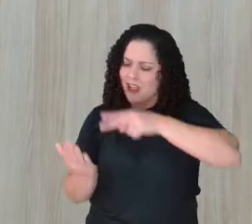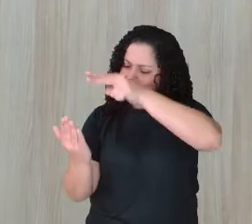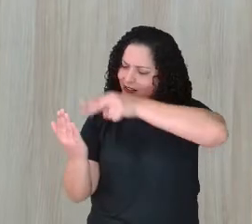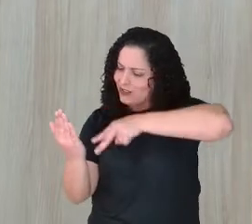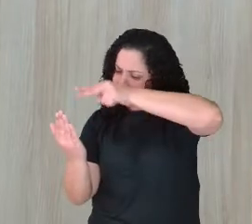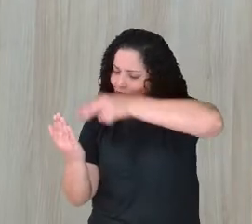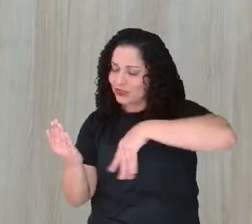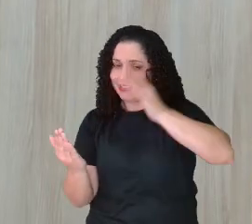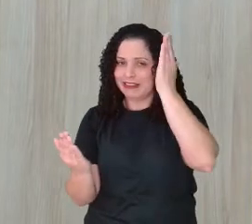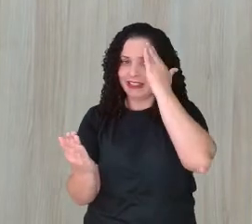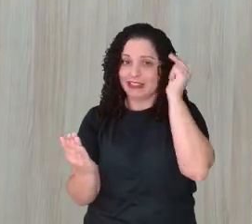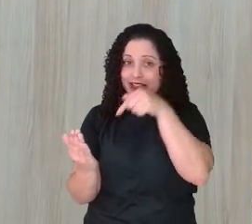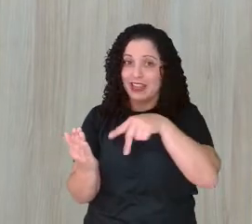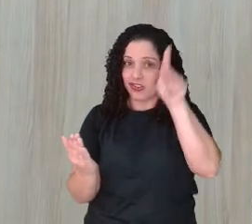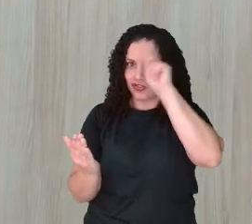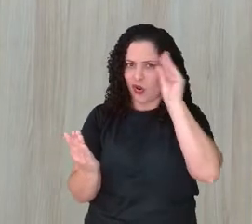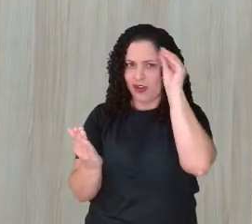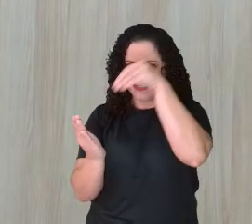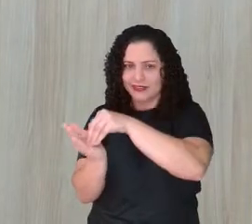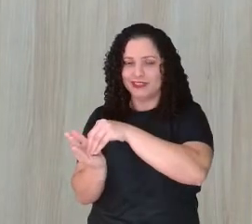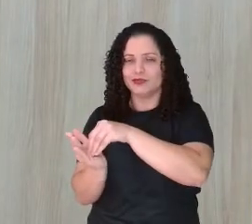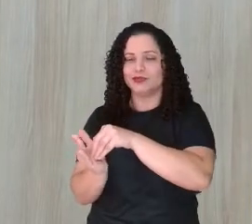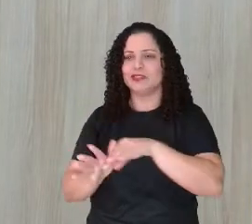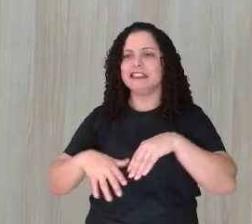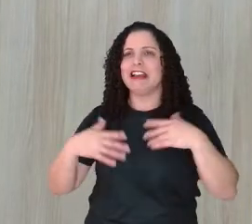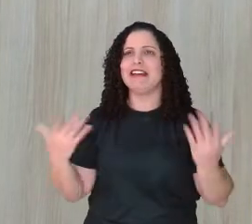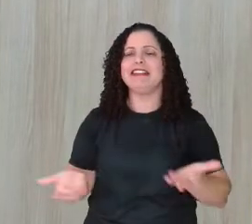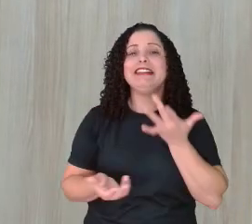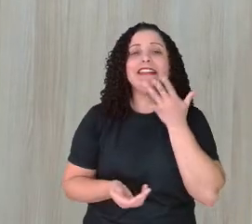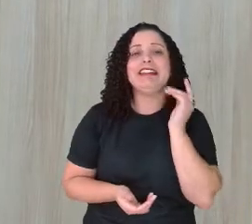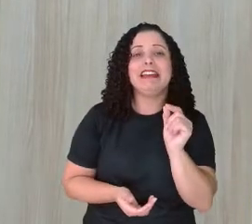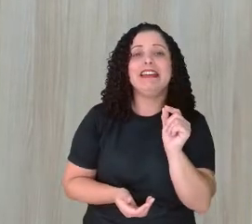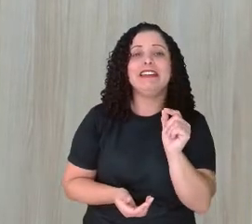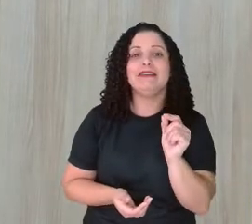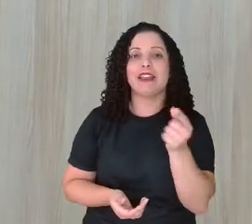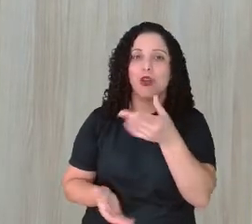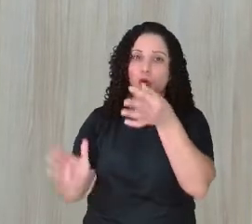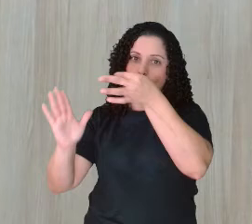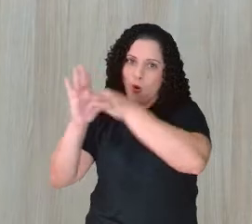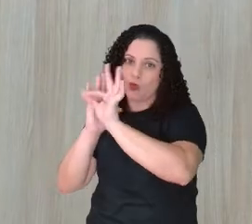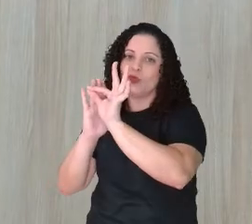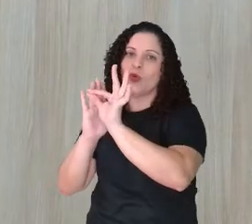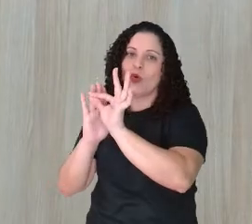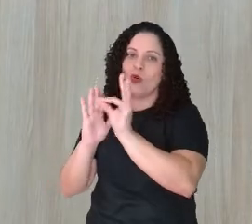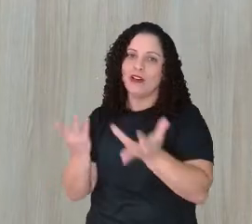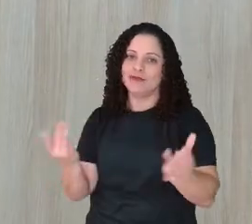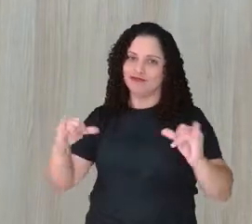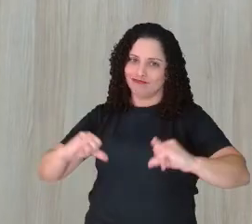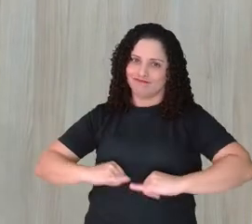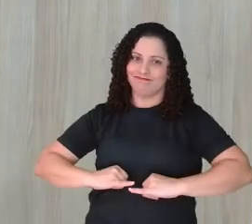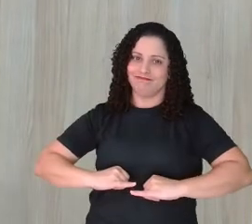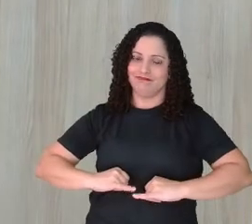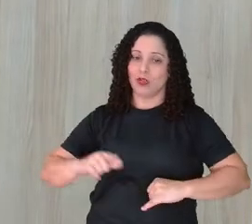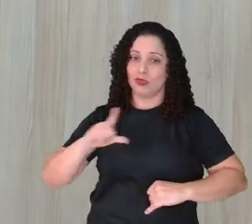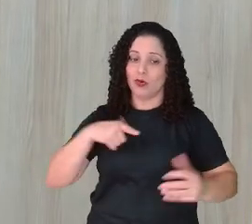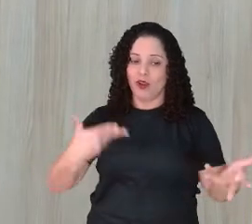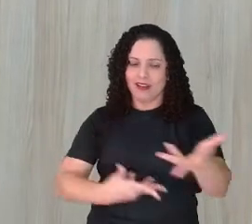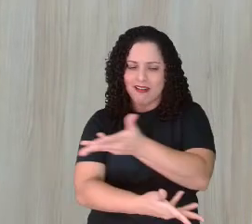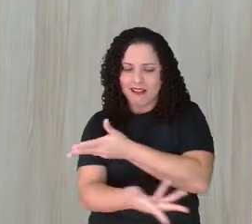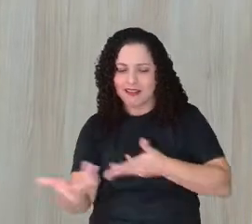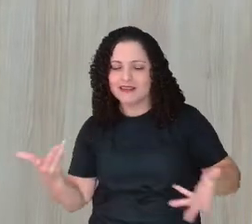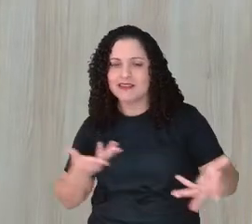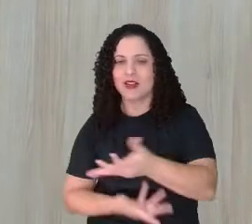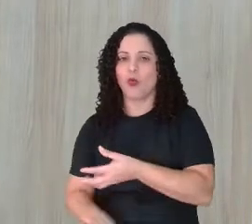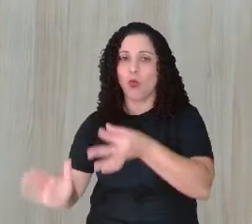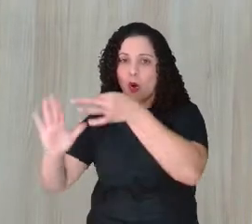precisam compreender a história, porque senão, ó, quem vai ser afetado? O autor. Então, há uma relação direta entre o